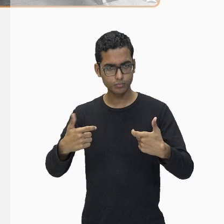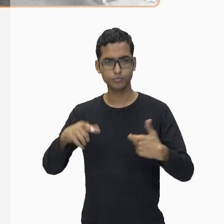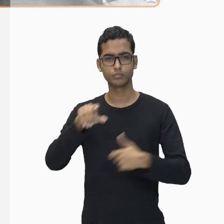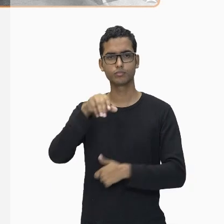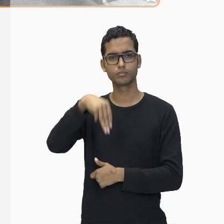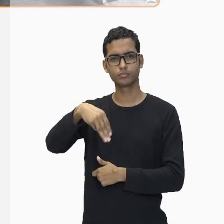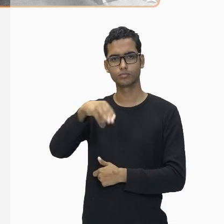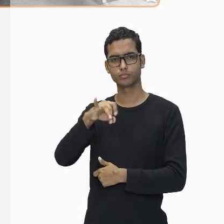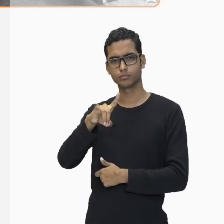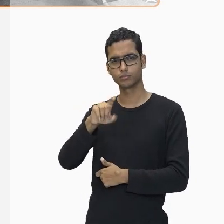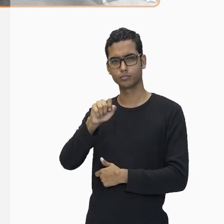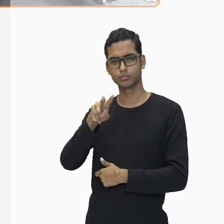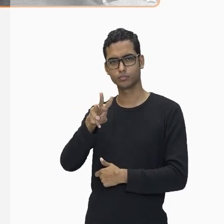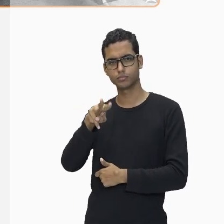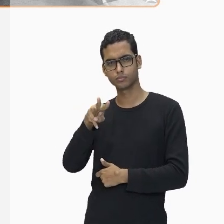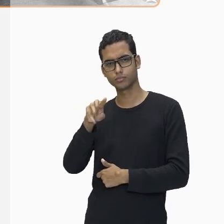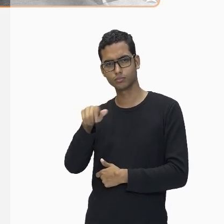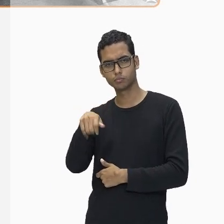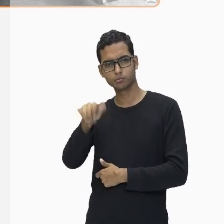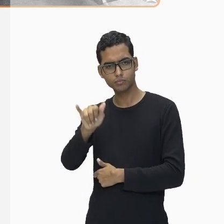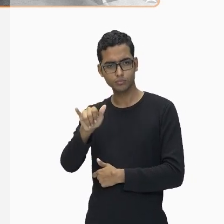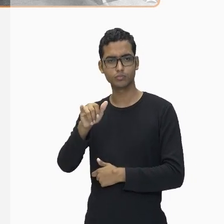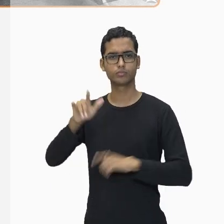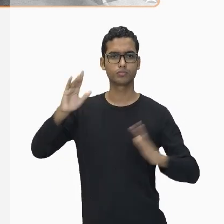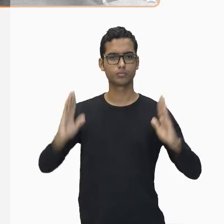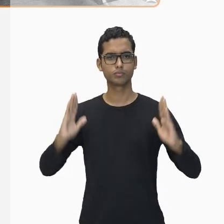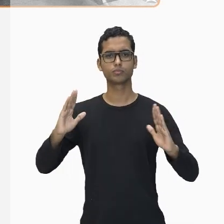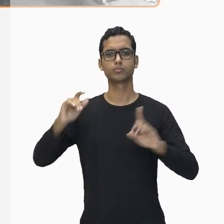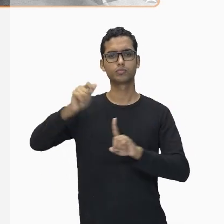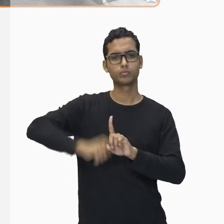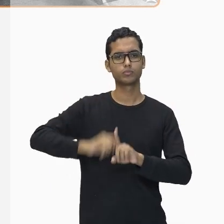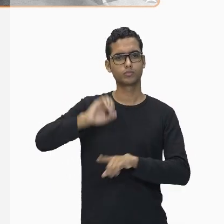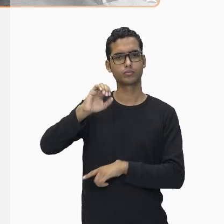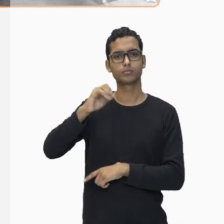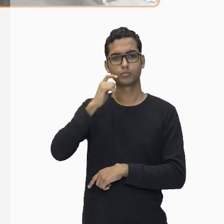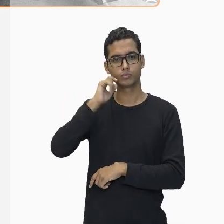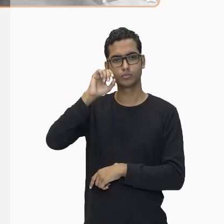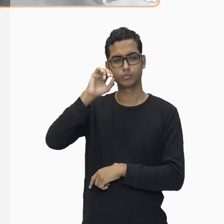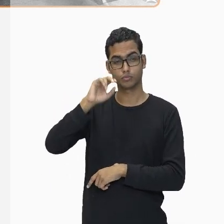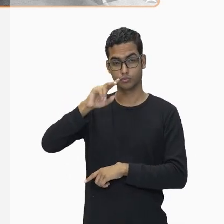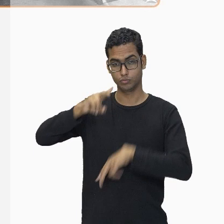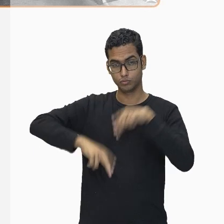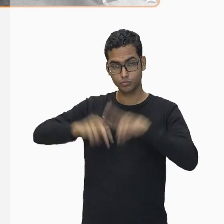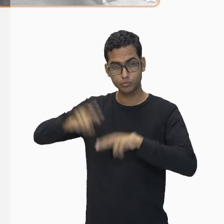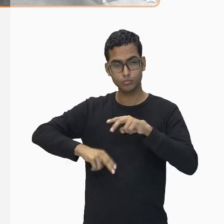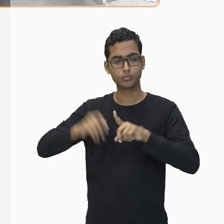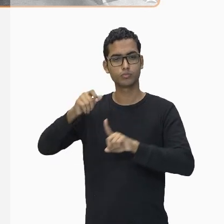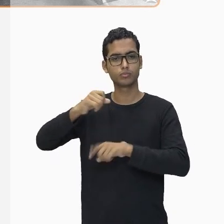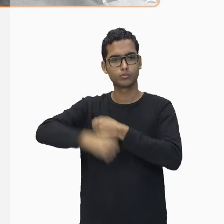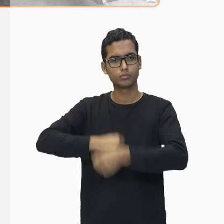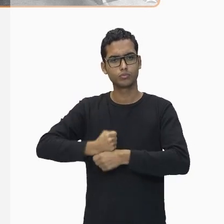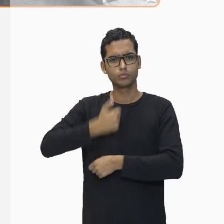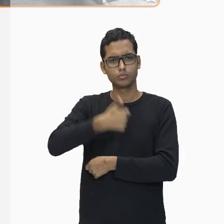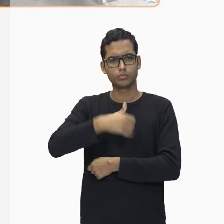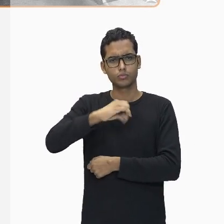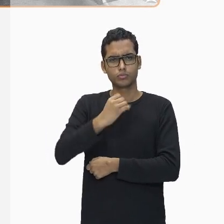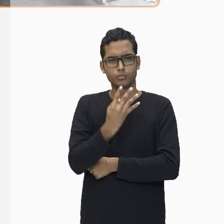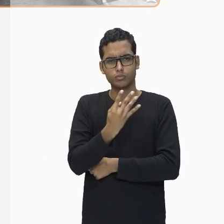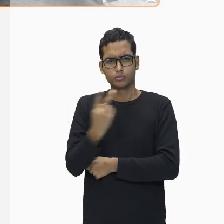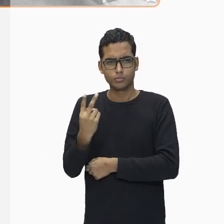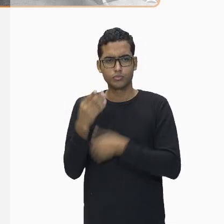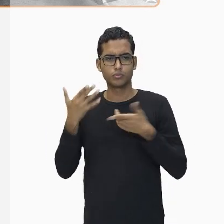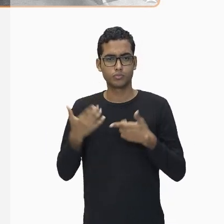de 1942 no Oceano Pacífico entre forças dos Estados Unidos e do Império do